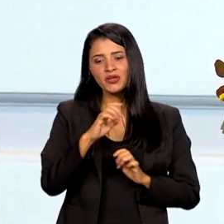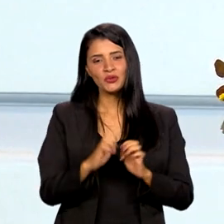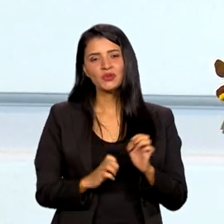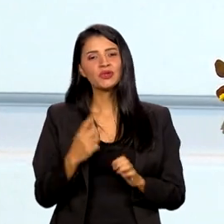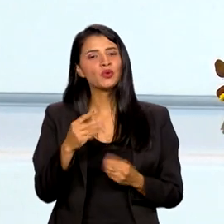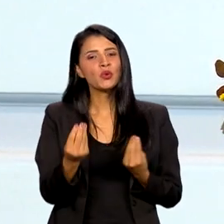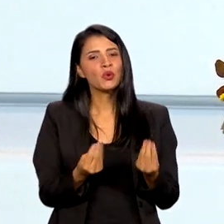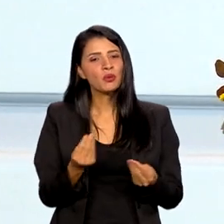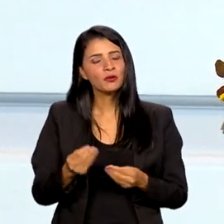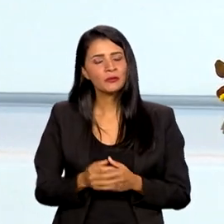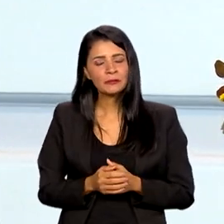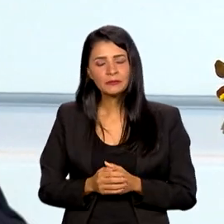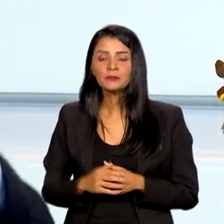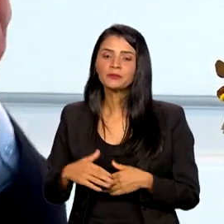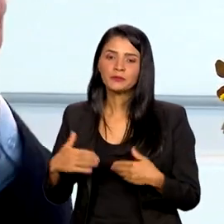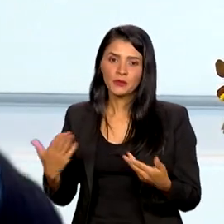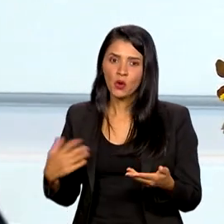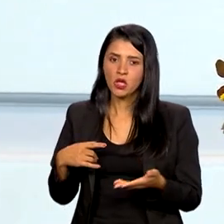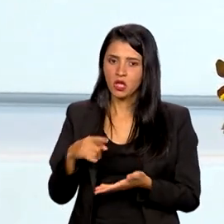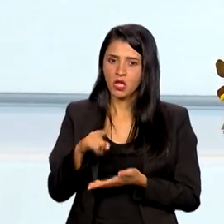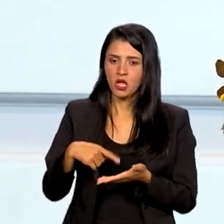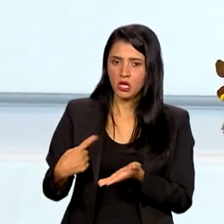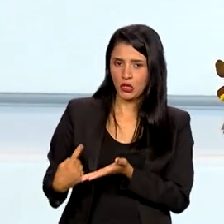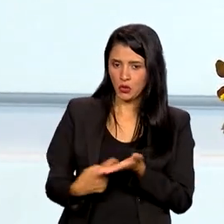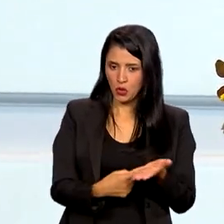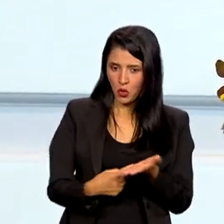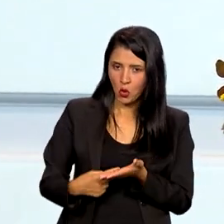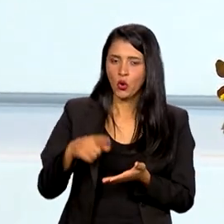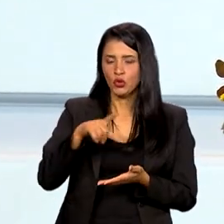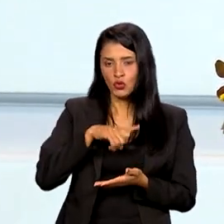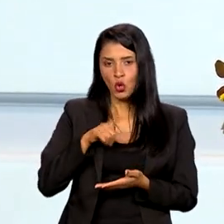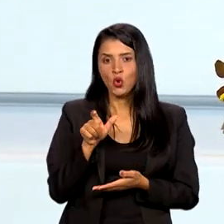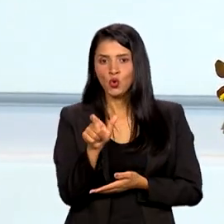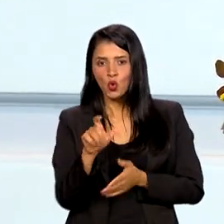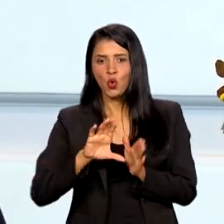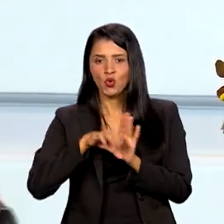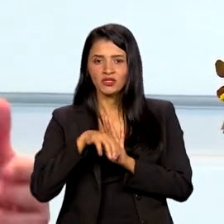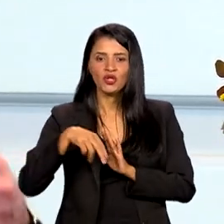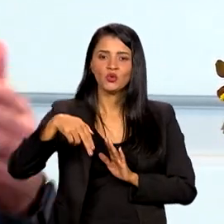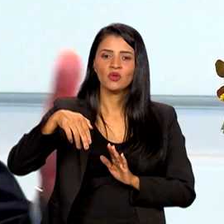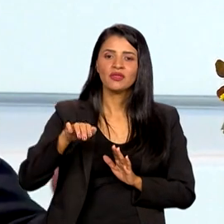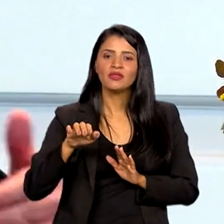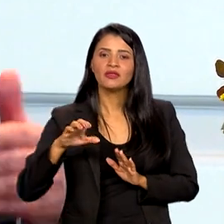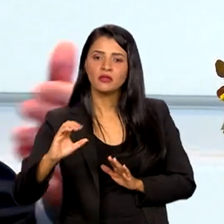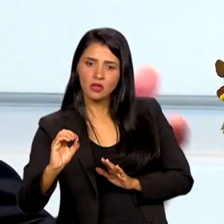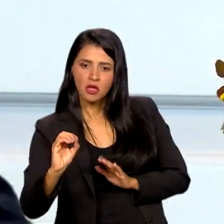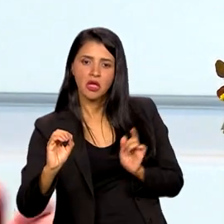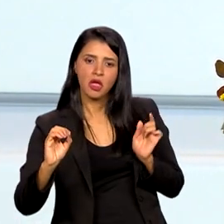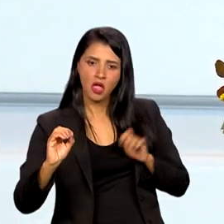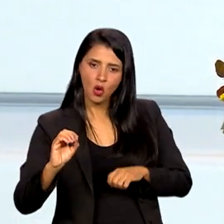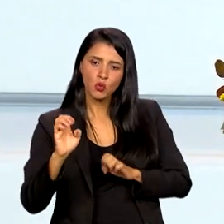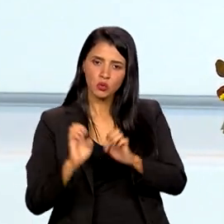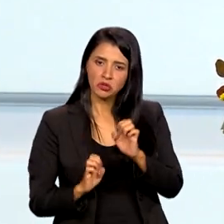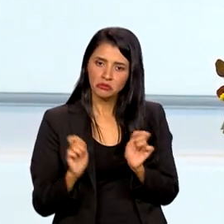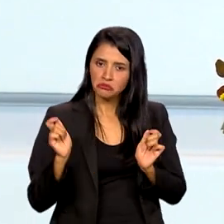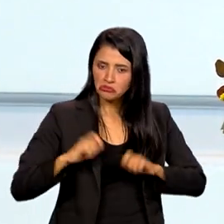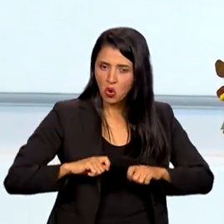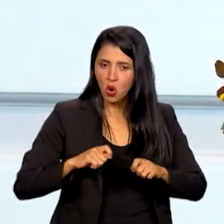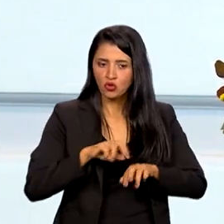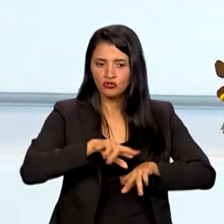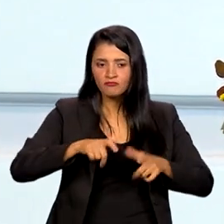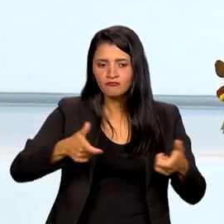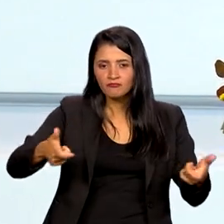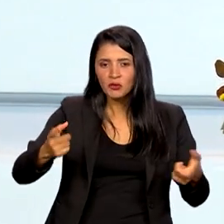Brasil? Pois é, esse acordo vem no conceito de neo-industrialização, porque há um grande espaço para inovação, para tecnologia,